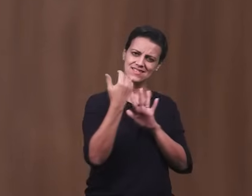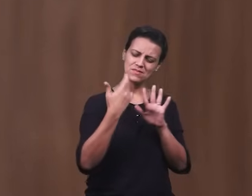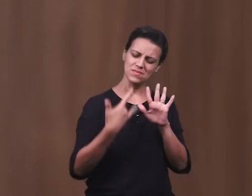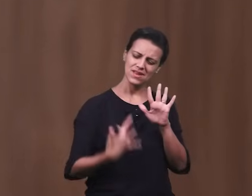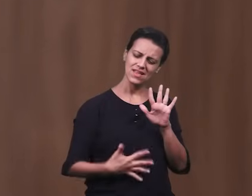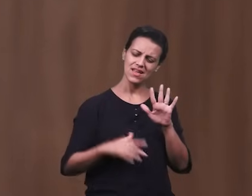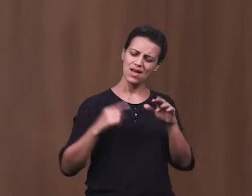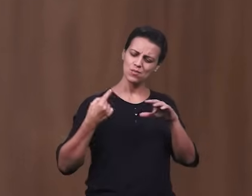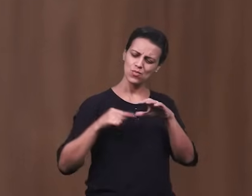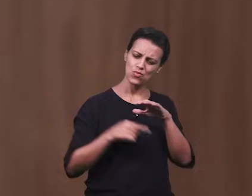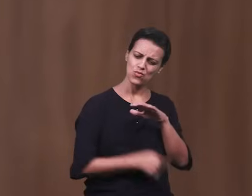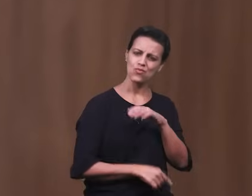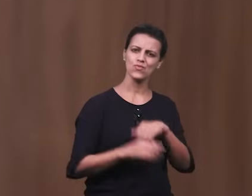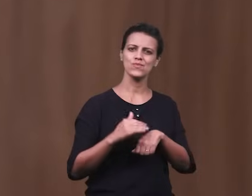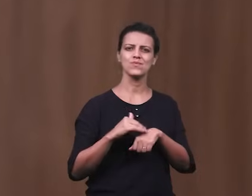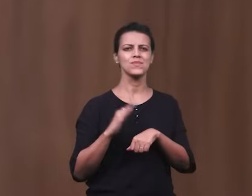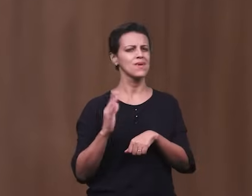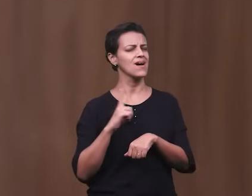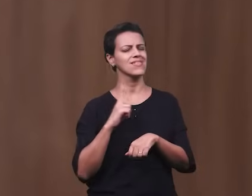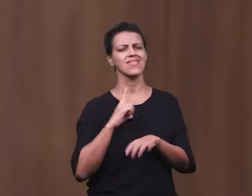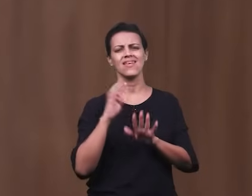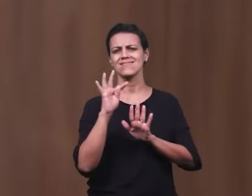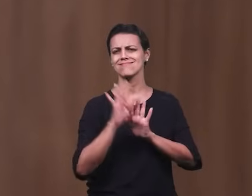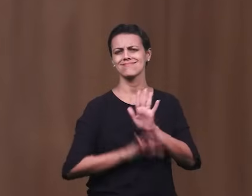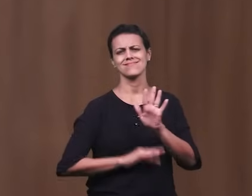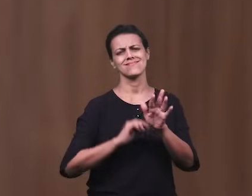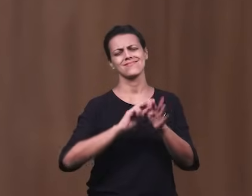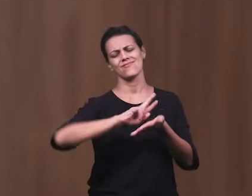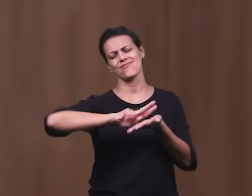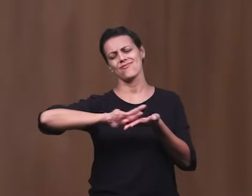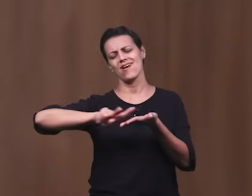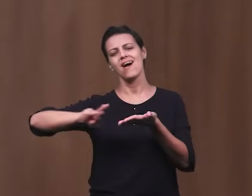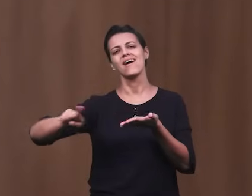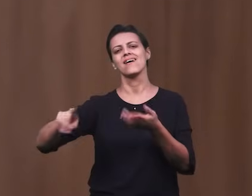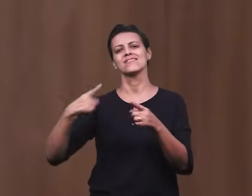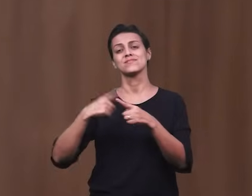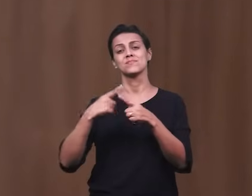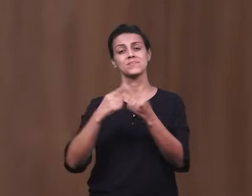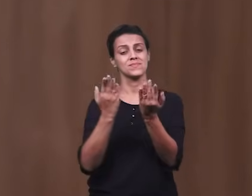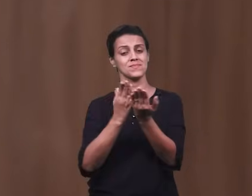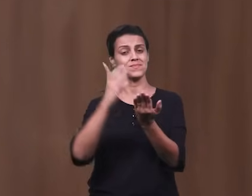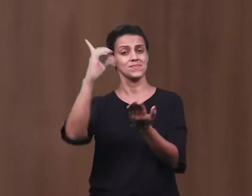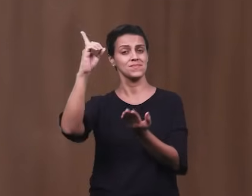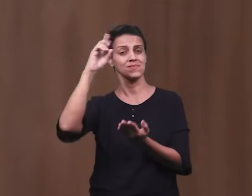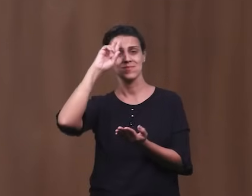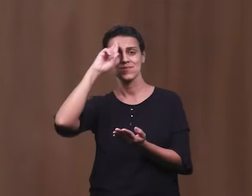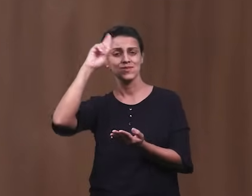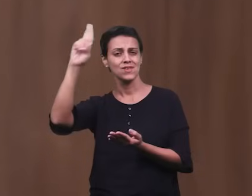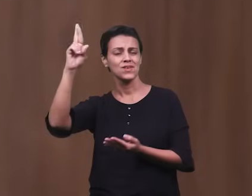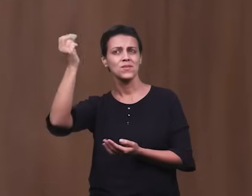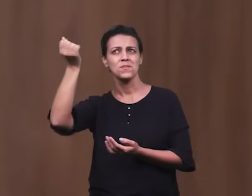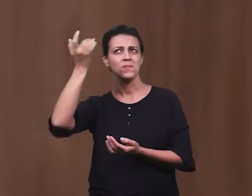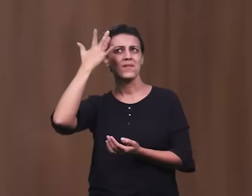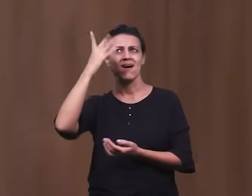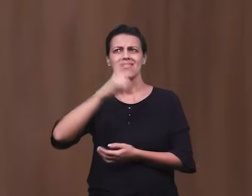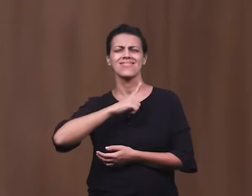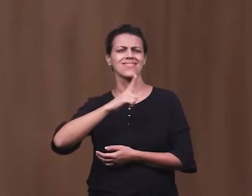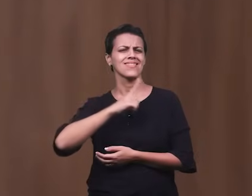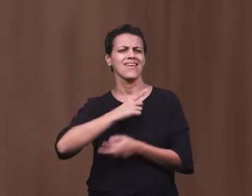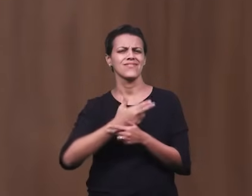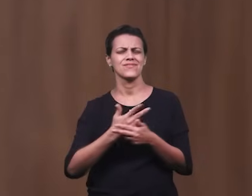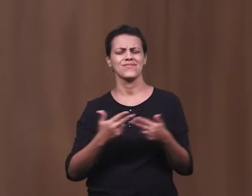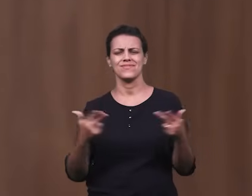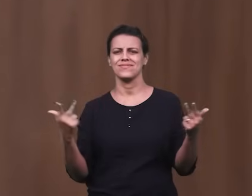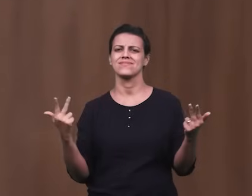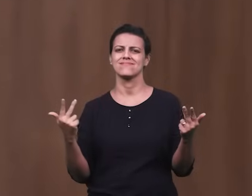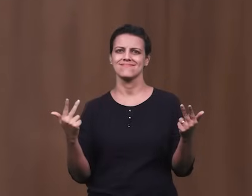a respeito de cada um, que há muitos textos, a palavra do Senhor ela é muito rica nesse sentido, que a gente pode fazer aqui uma